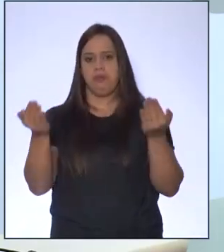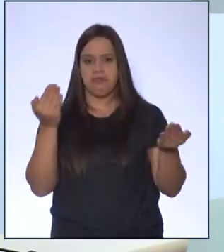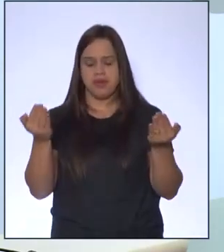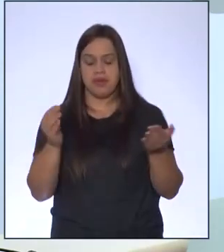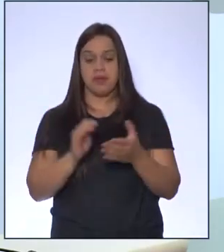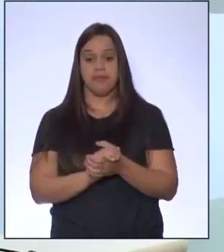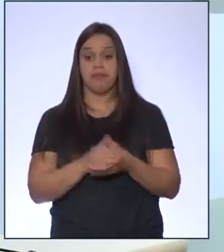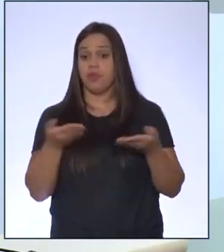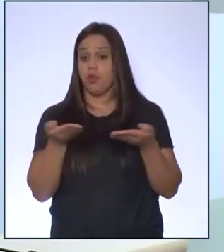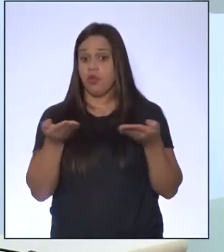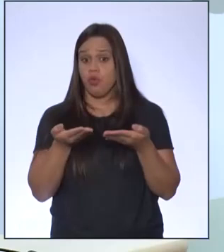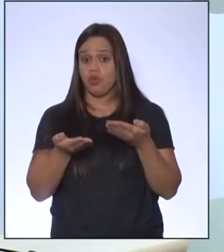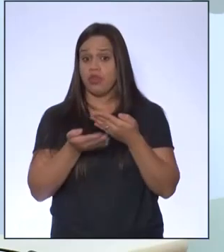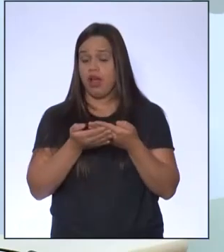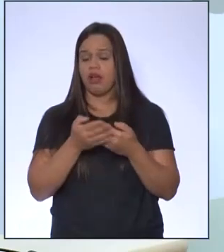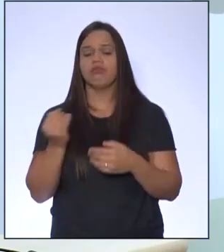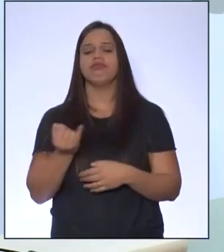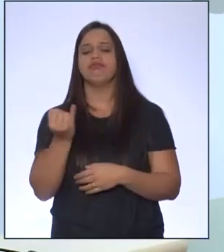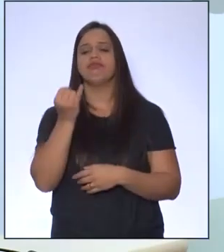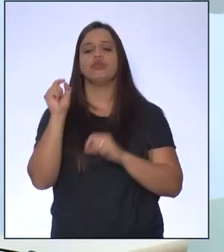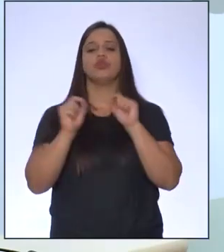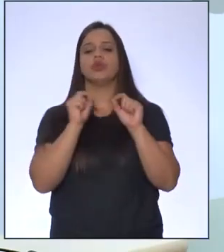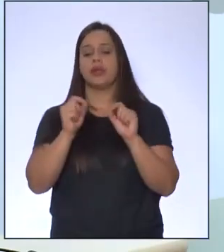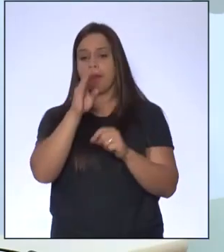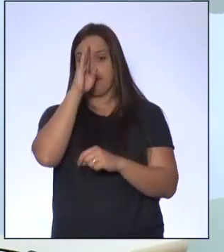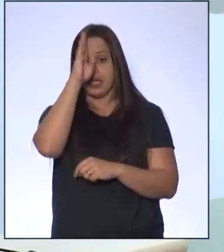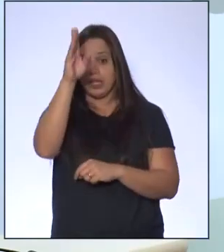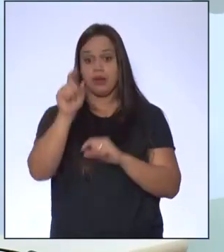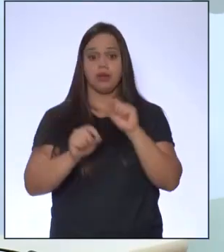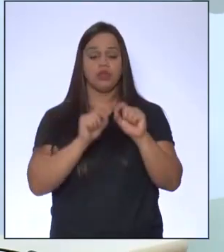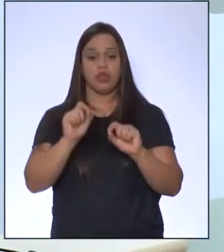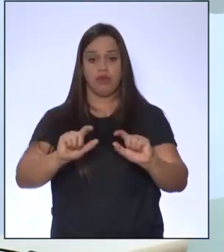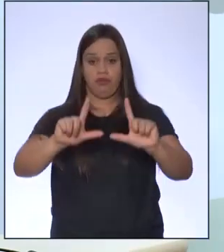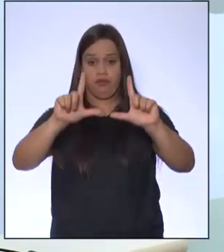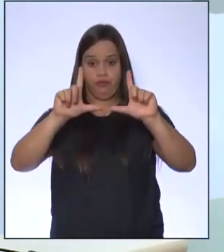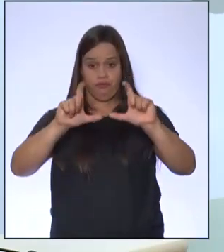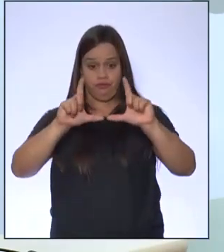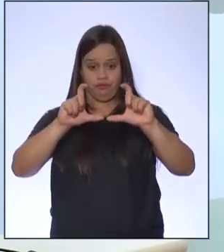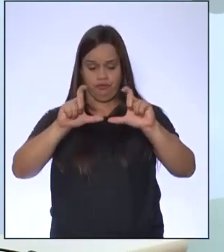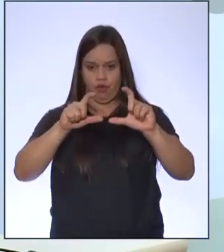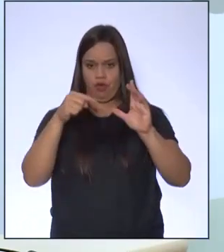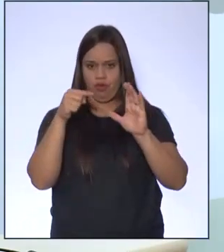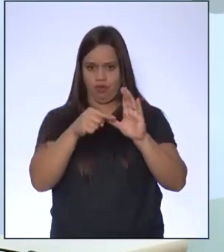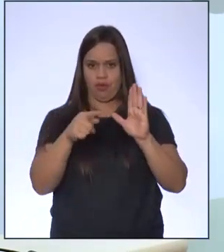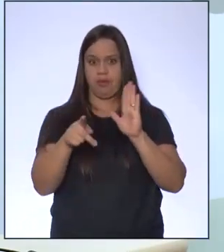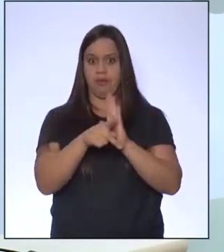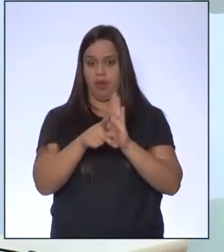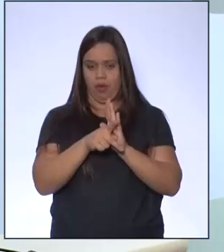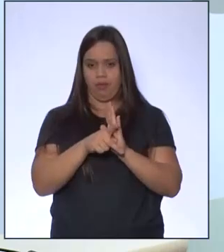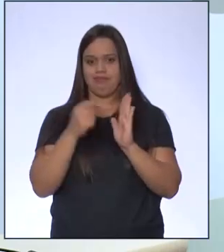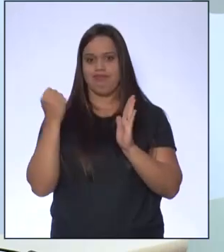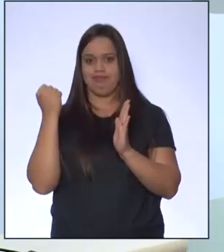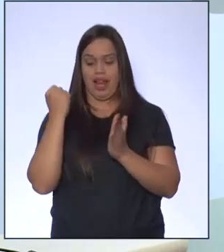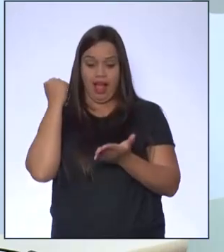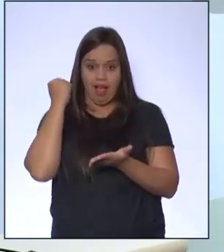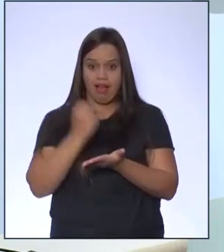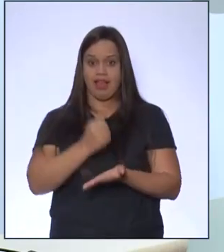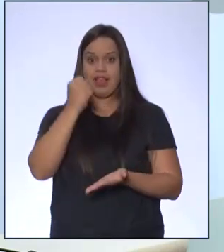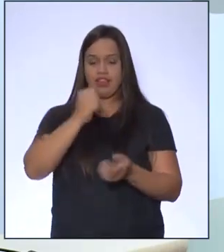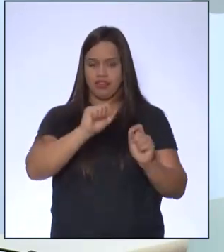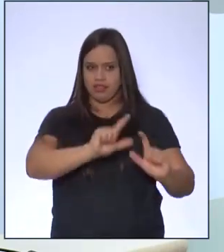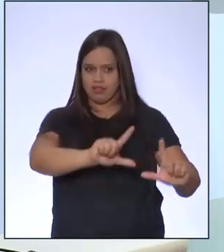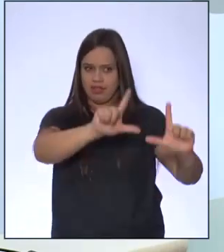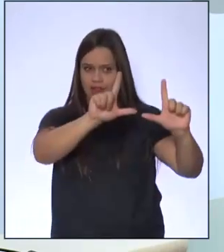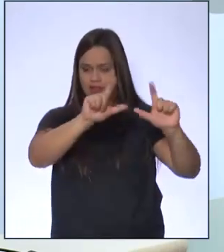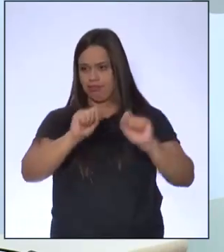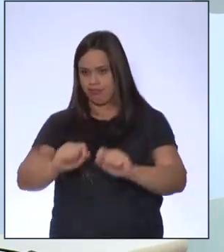né, principalmente a fotografia, né, como um registro, né, para registrar paisagens,